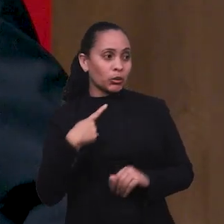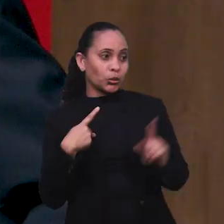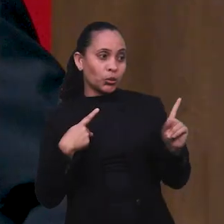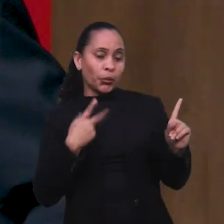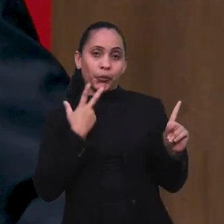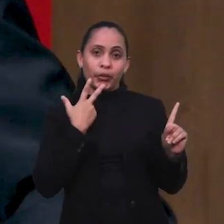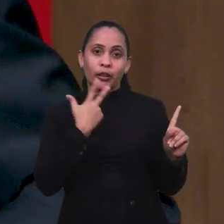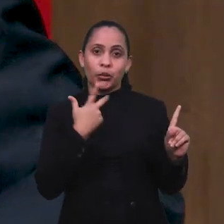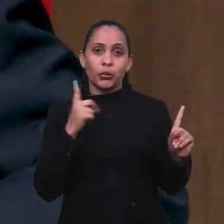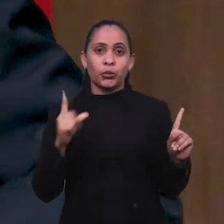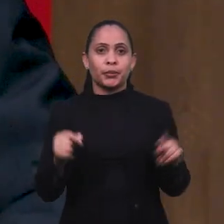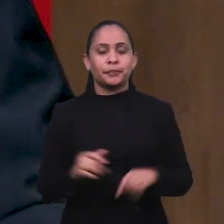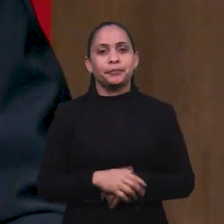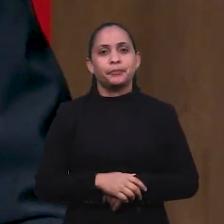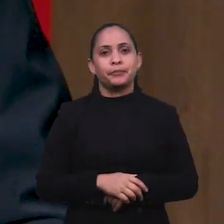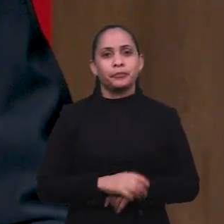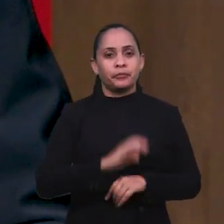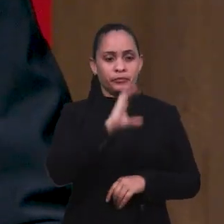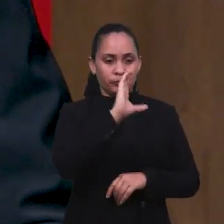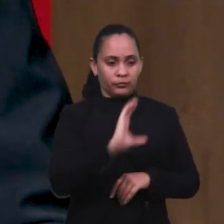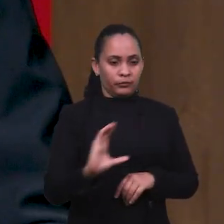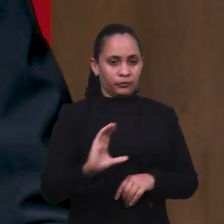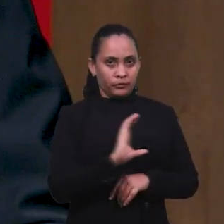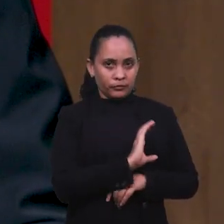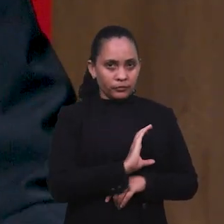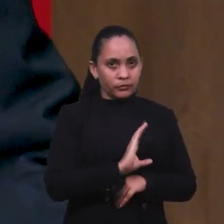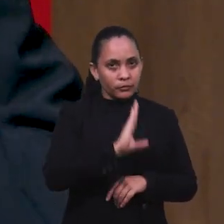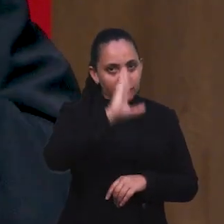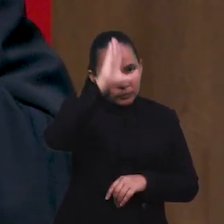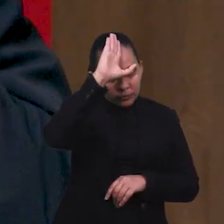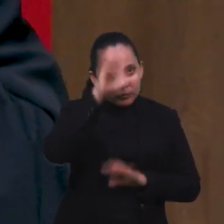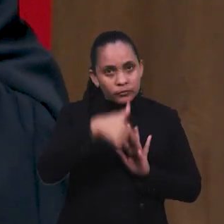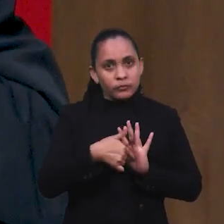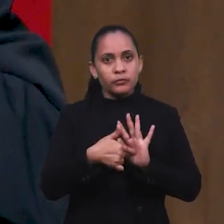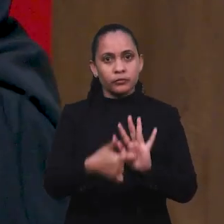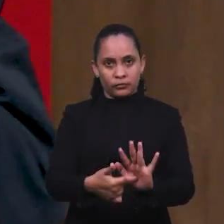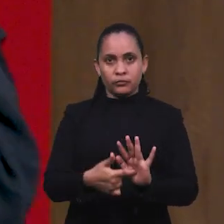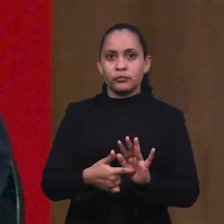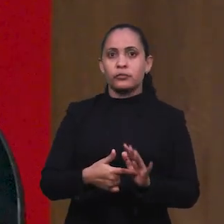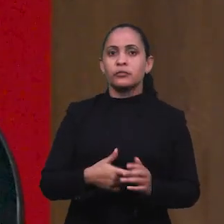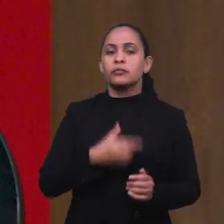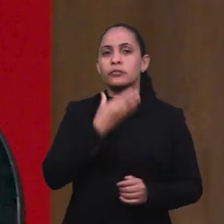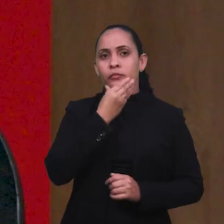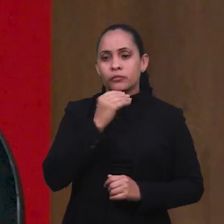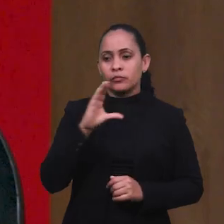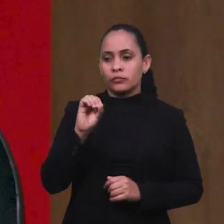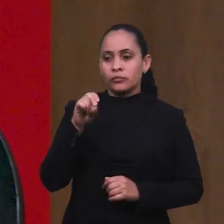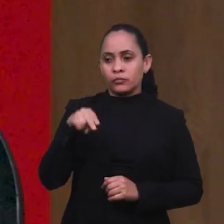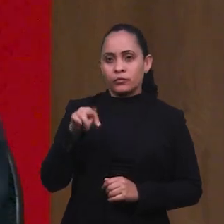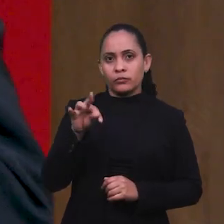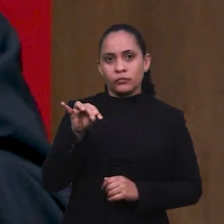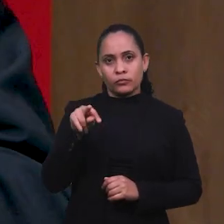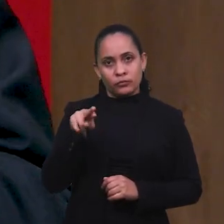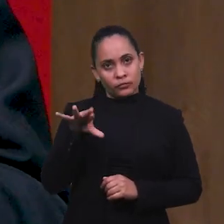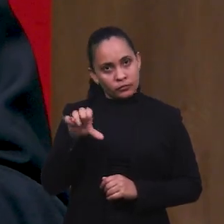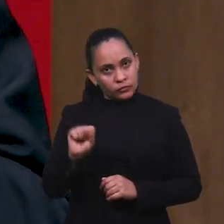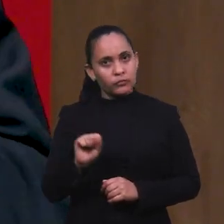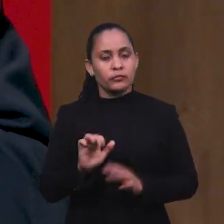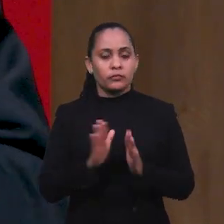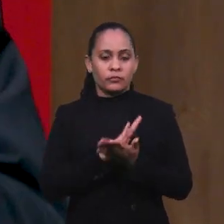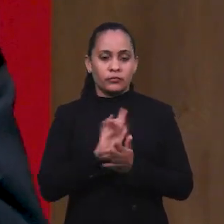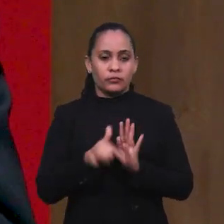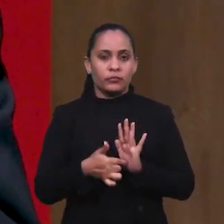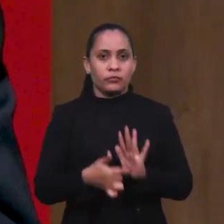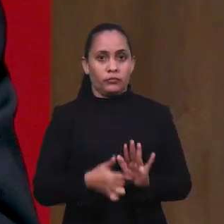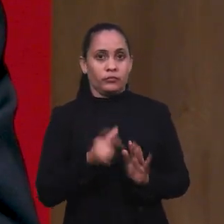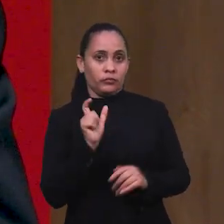Isogênio falou que o catolicismo romano começou com Constantino, de fato, isso mesmo. Mas lembrar que a